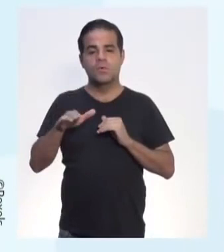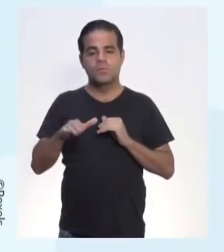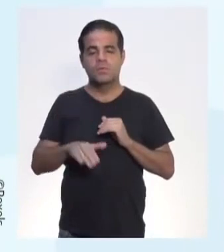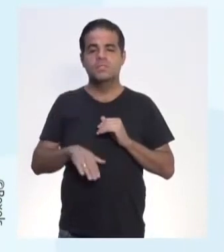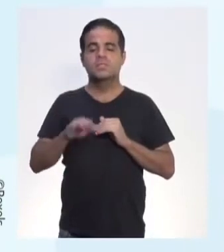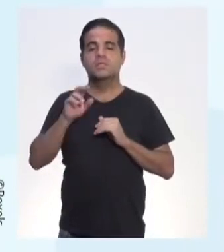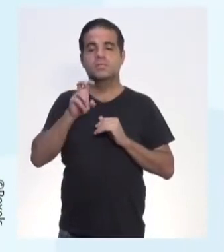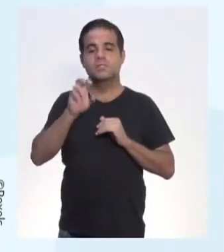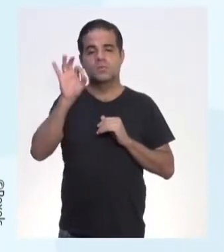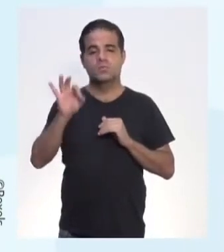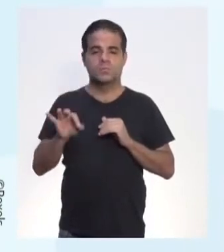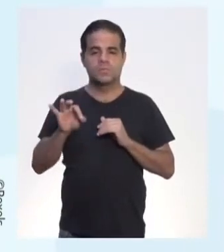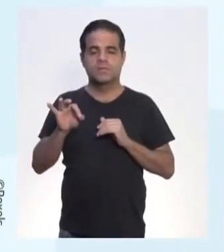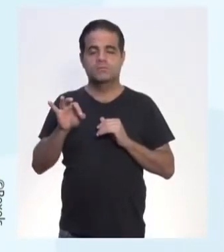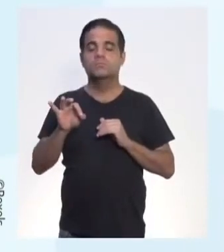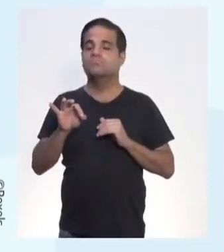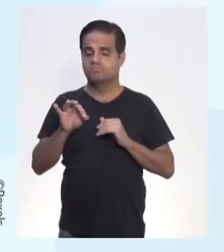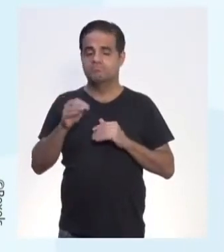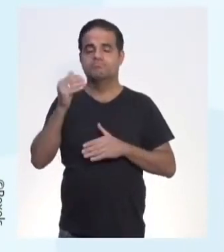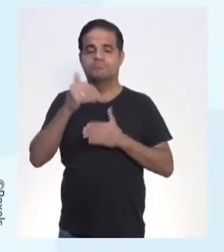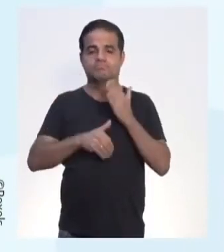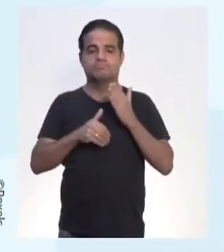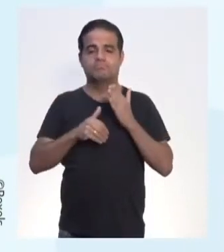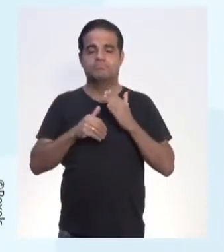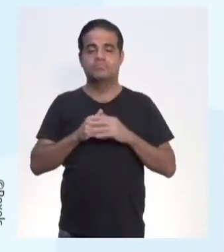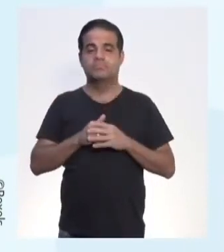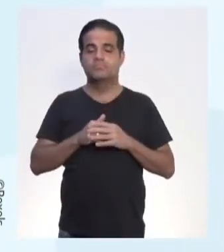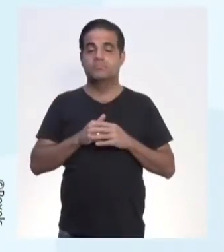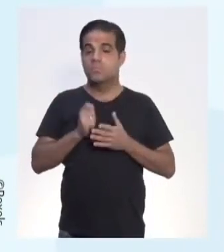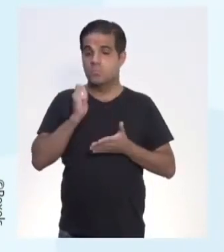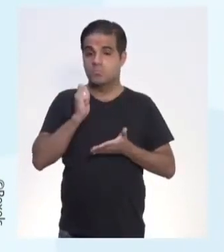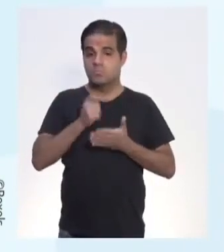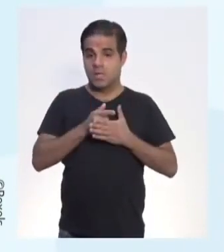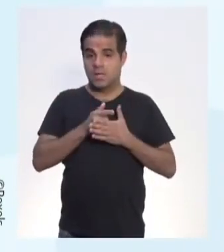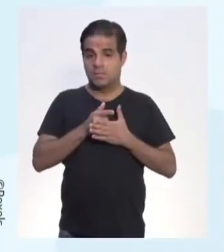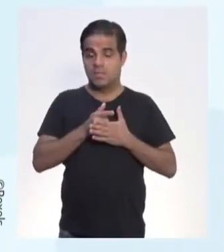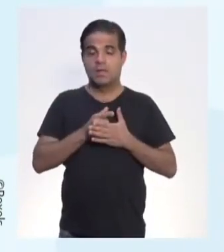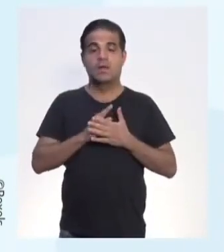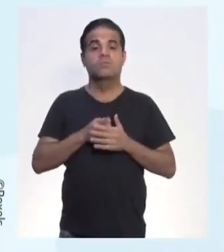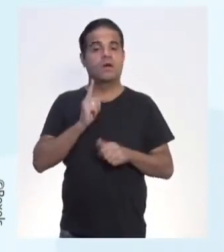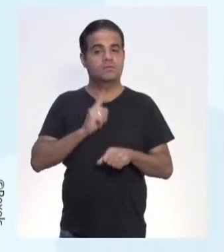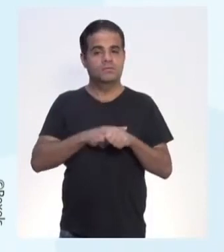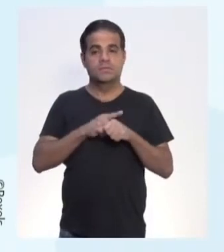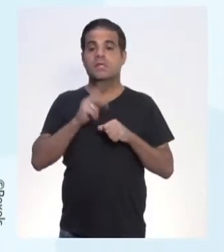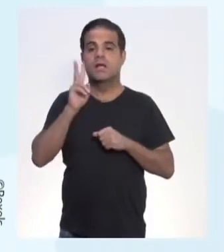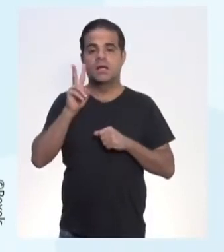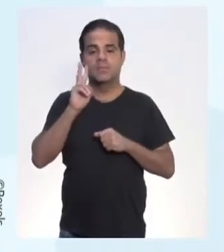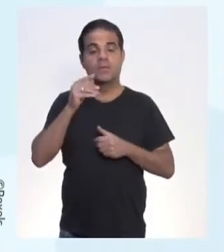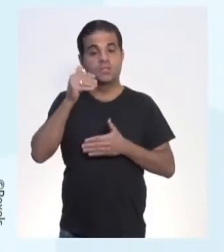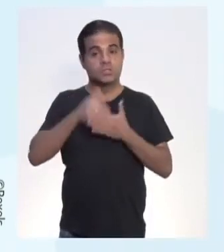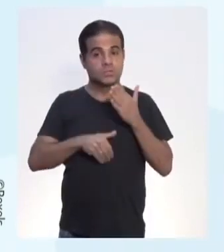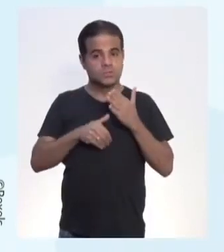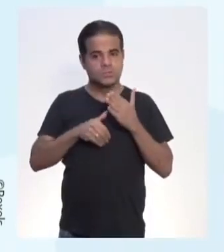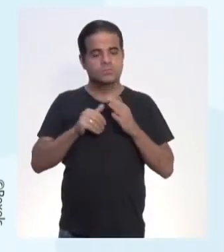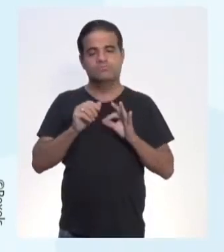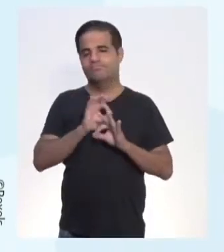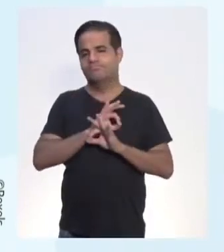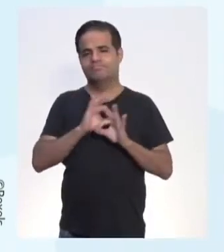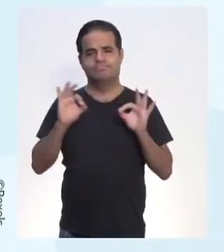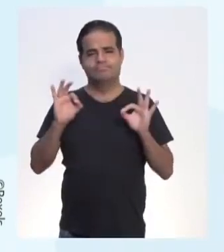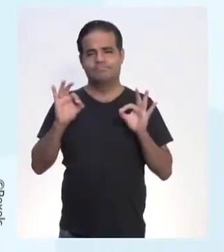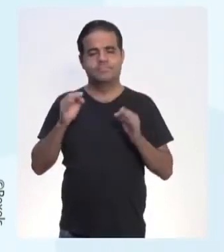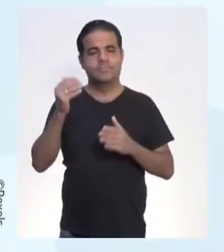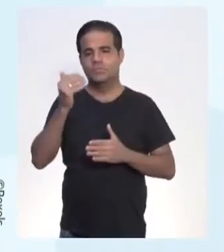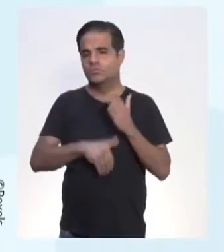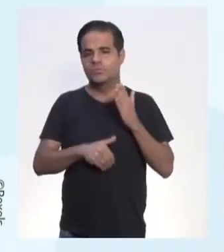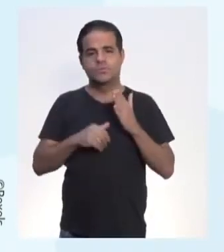de cinco porcento de desconto no pagamento à vista Lembrando que desconto é uma beleza